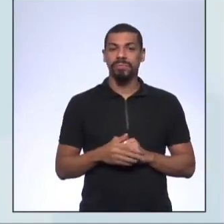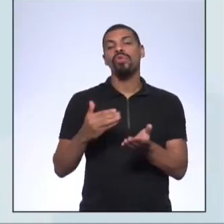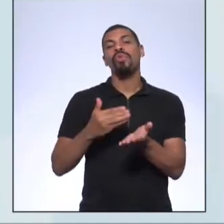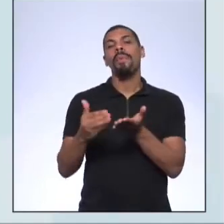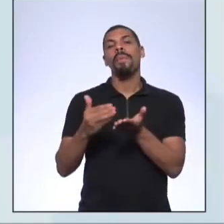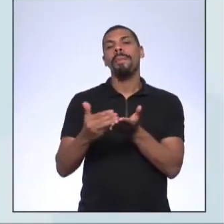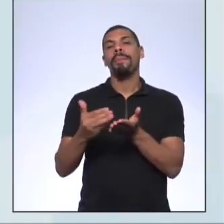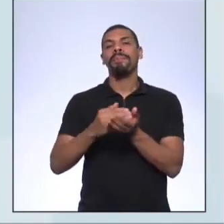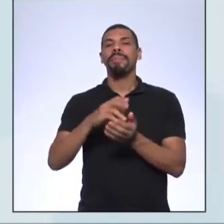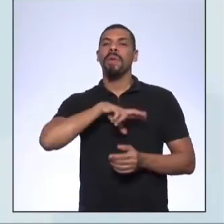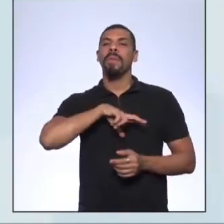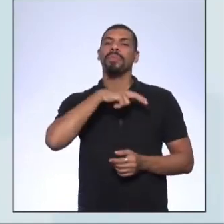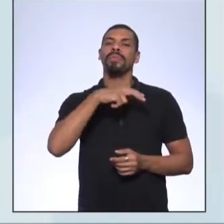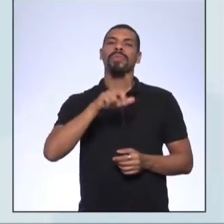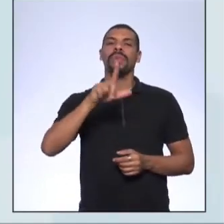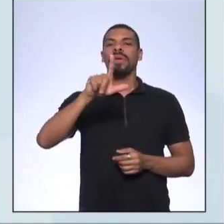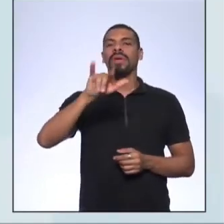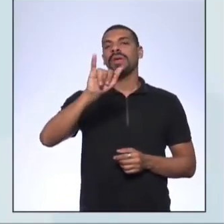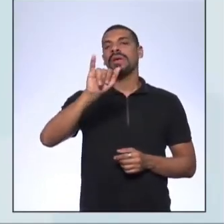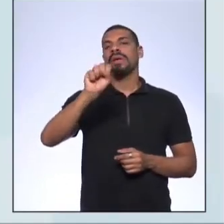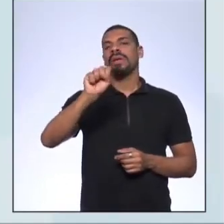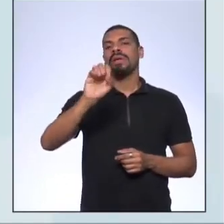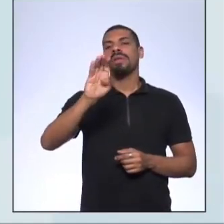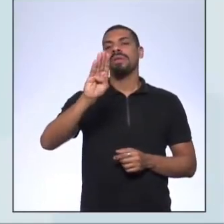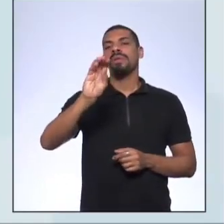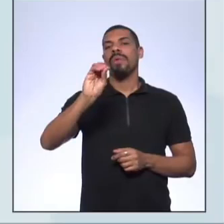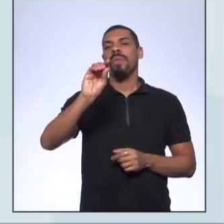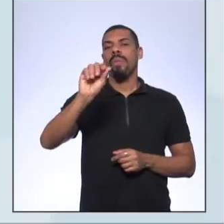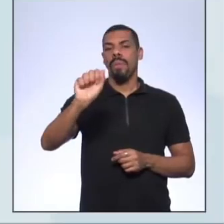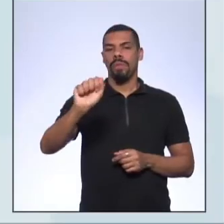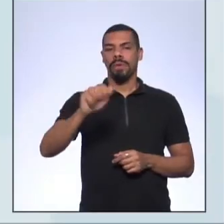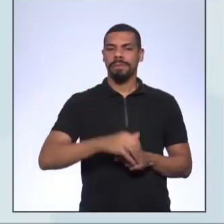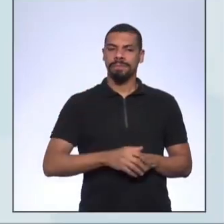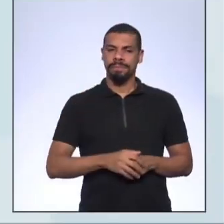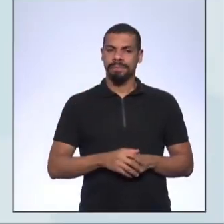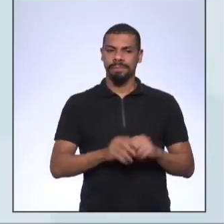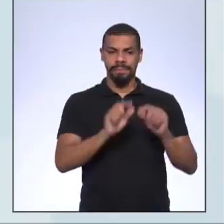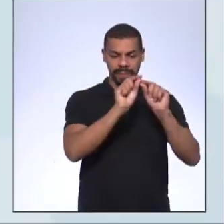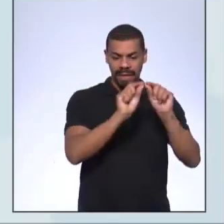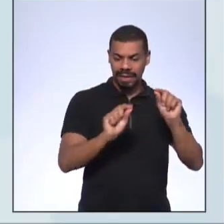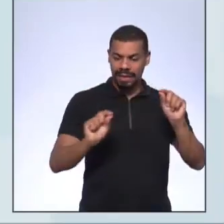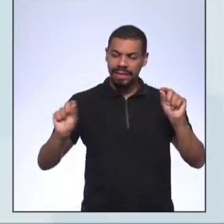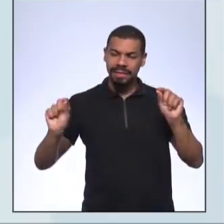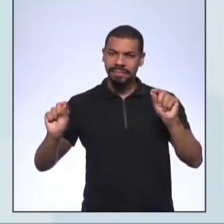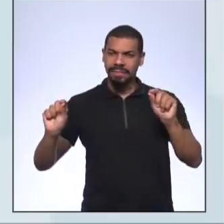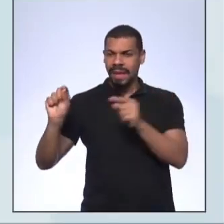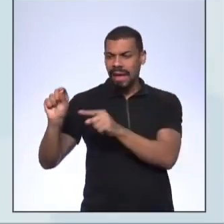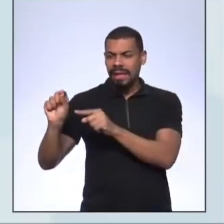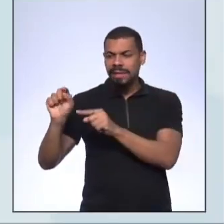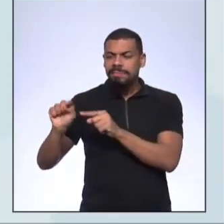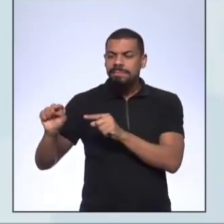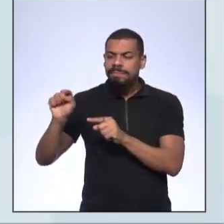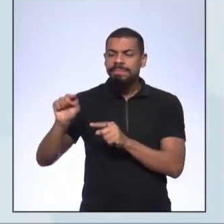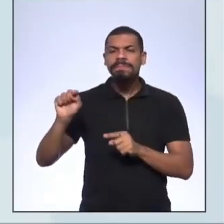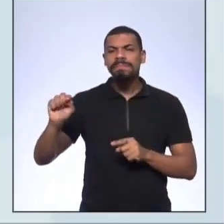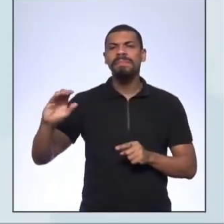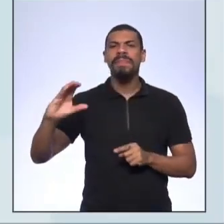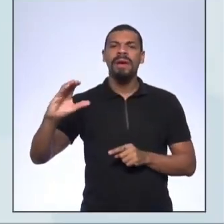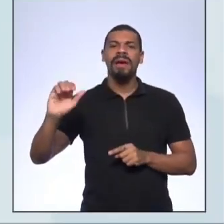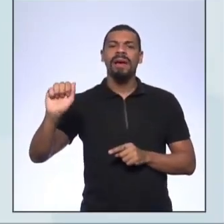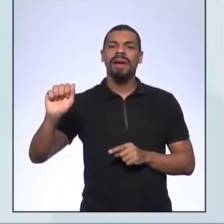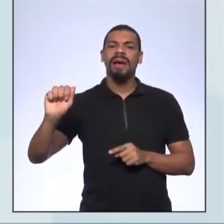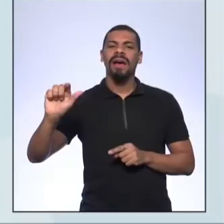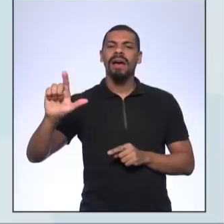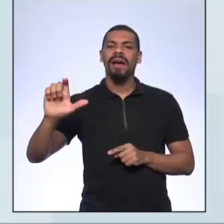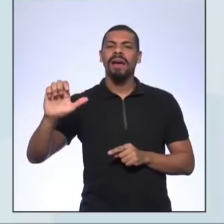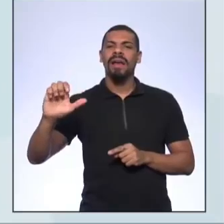Lisboa, né? Ali a parte de Calicut, que está lá no extremo canto direito do mapa de vocês, é a região alvo, era onde eles